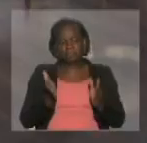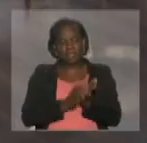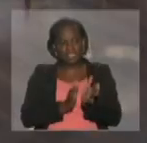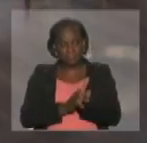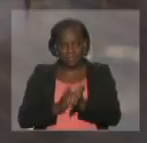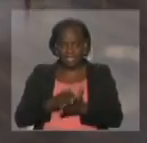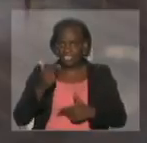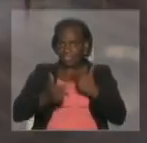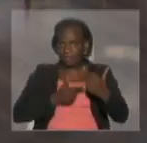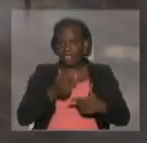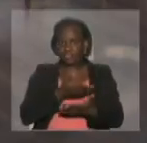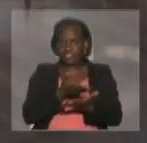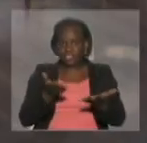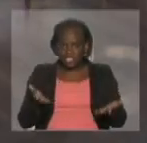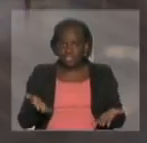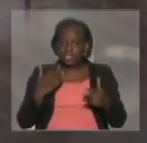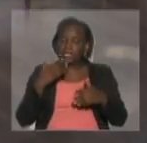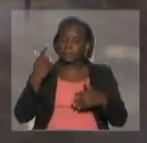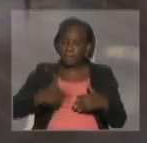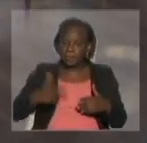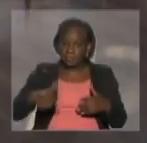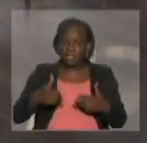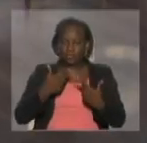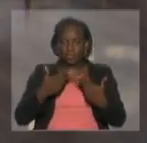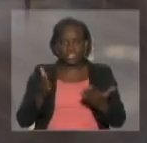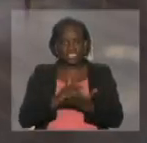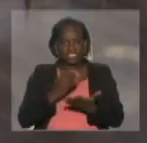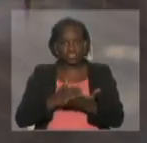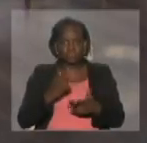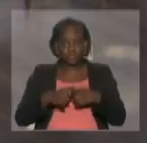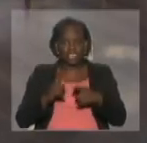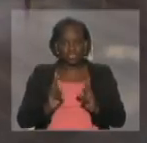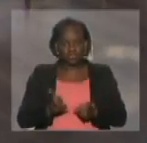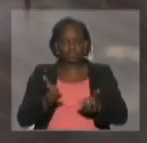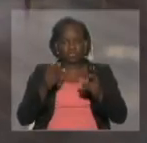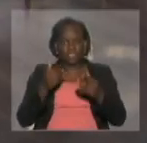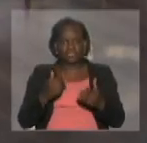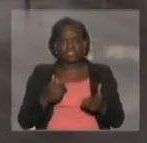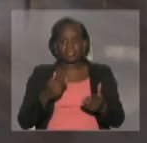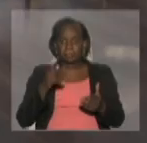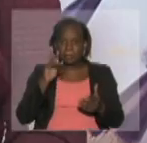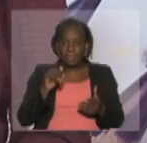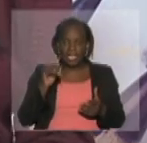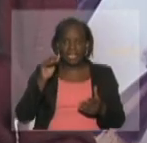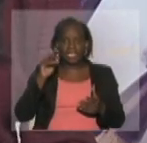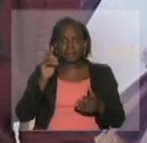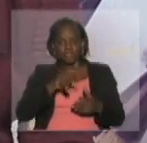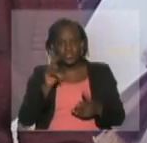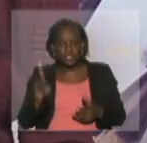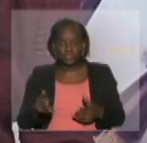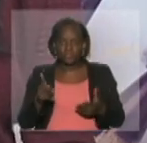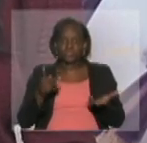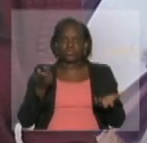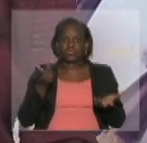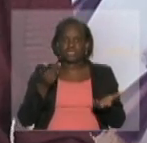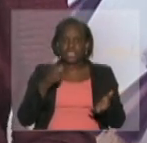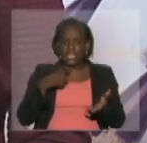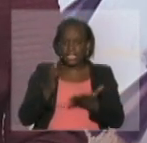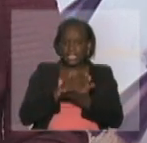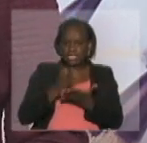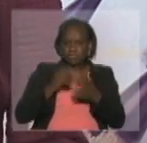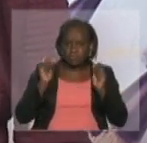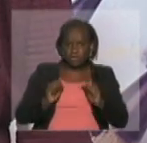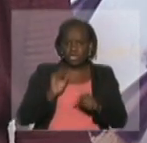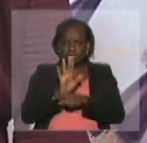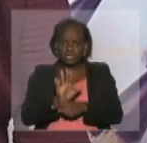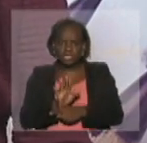acabou. Parabéns pelo trabalho de vocês. Quero discutir muito mais obras, porque eu acho que é por aí, né? Os pais ouvindo, os professores ouvindo, poxa, tem essa